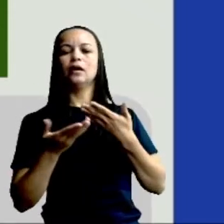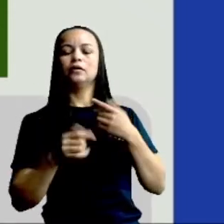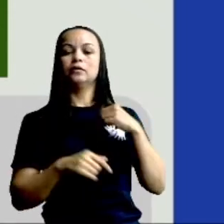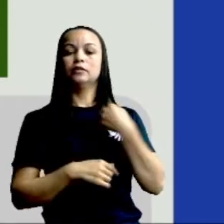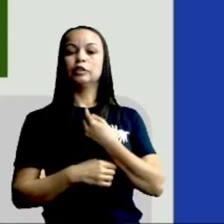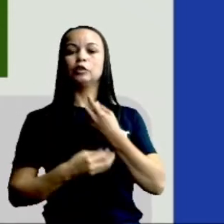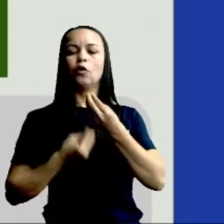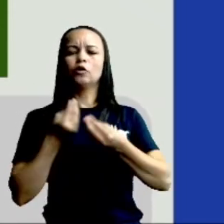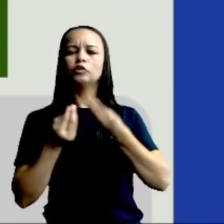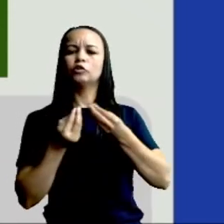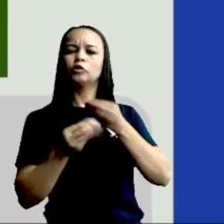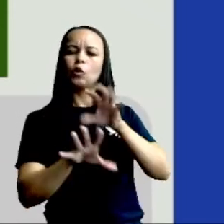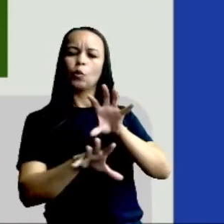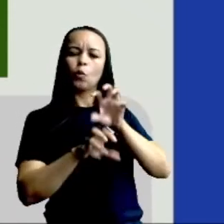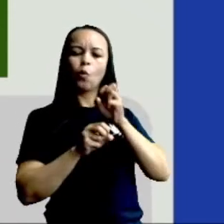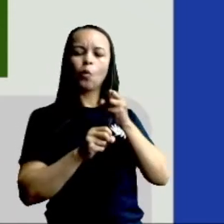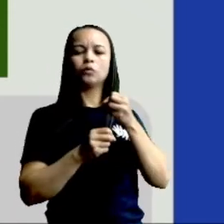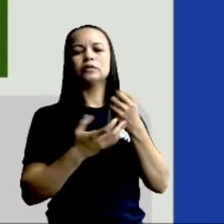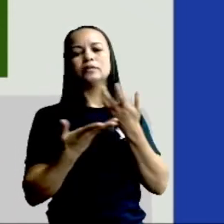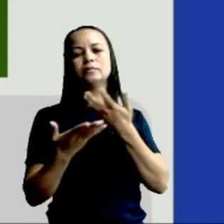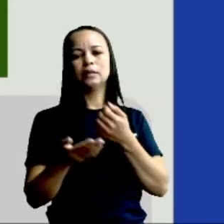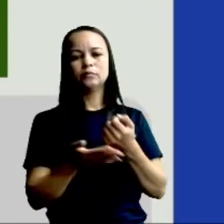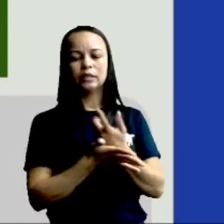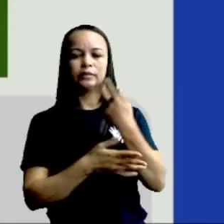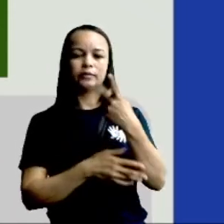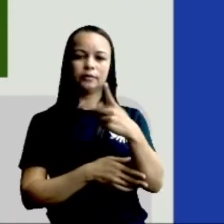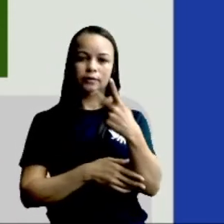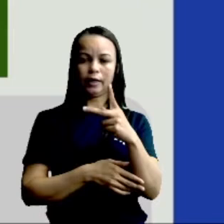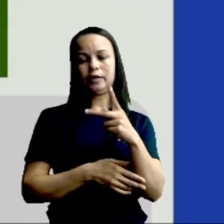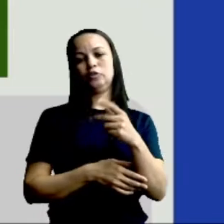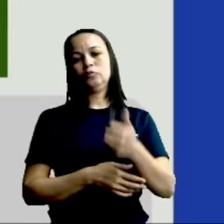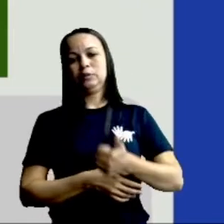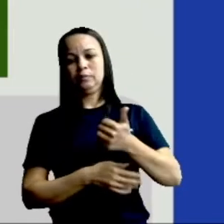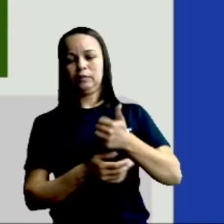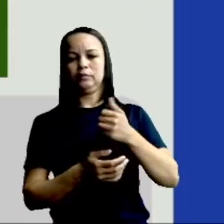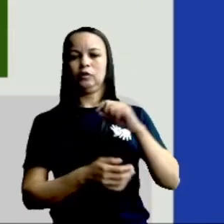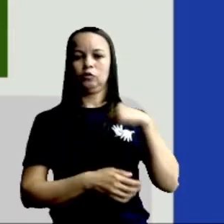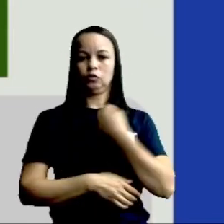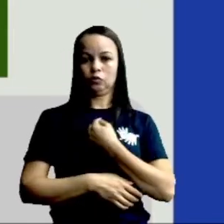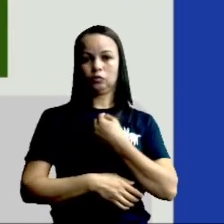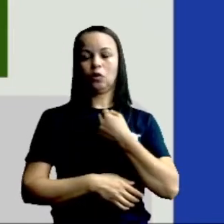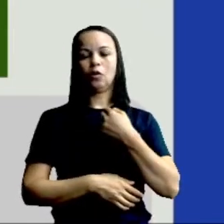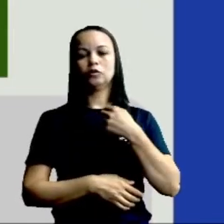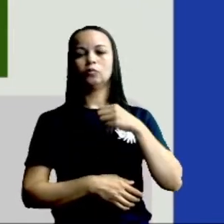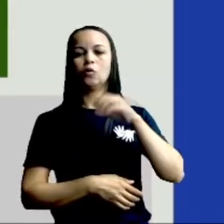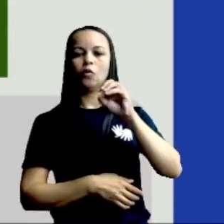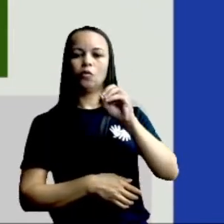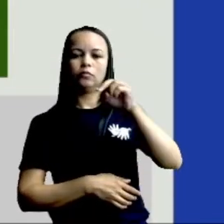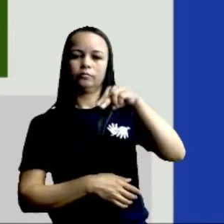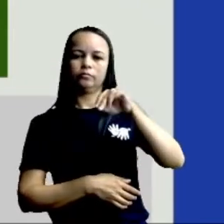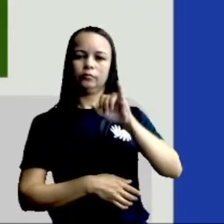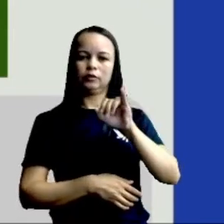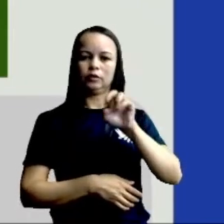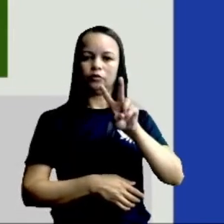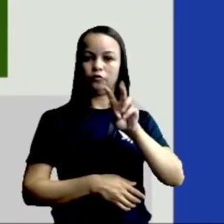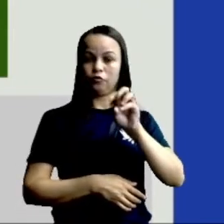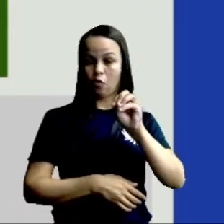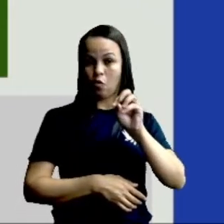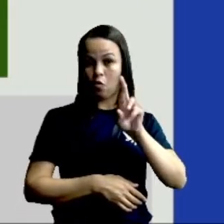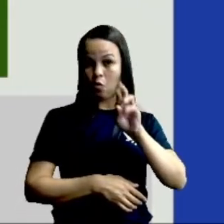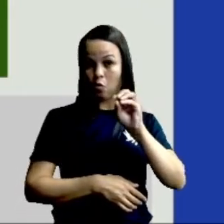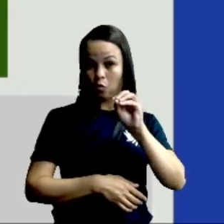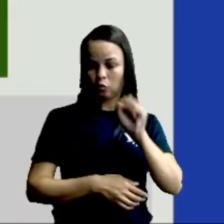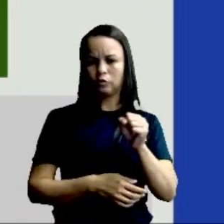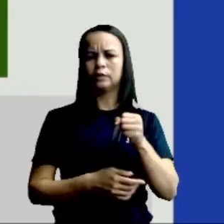seres consumidores desses seres primários, tá? Somos onívoros. O que é isso? Nos